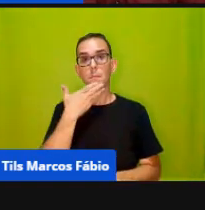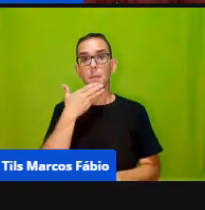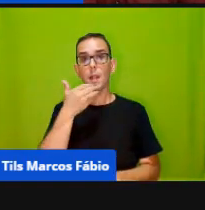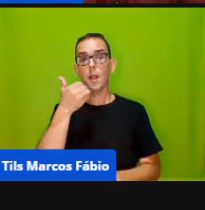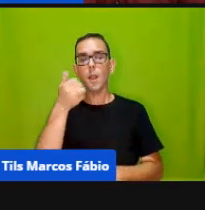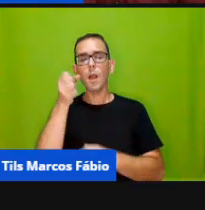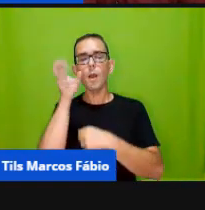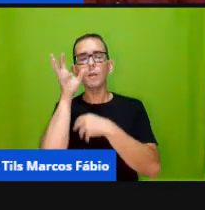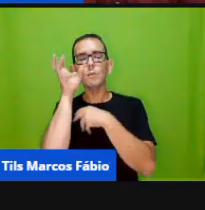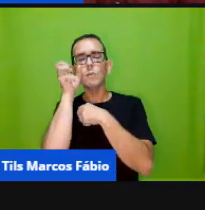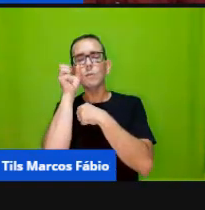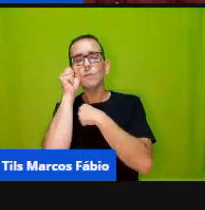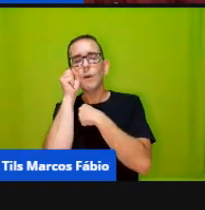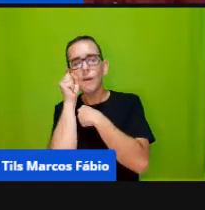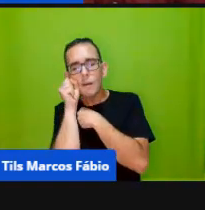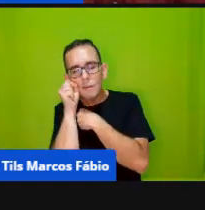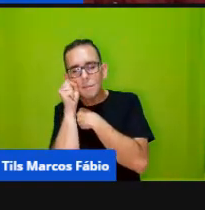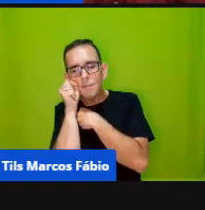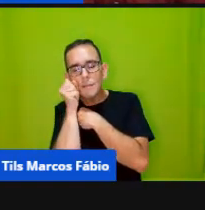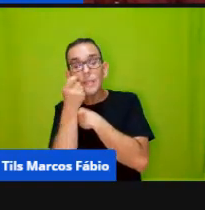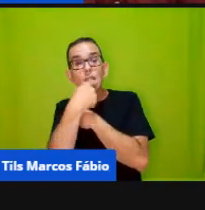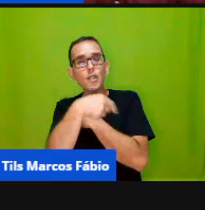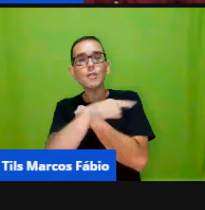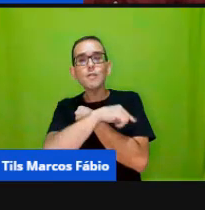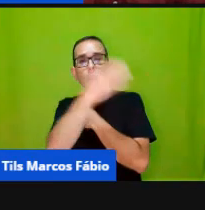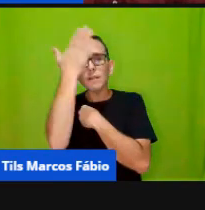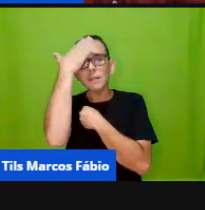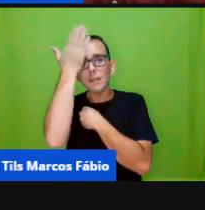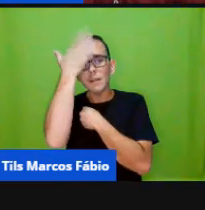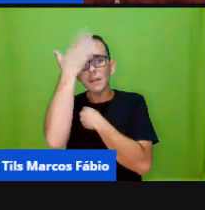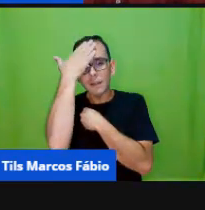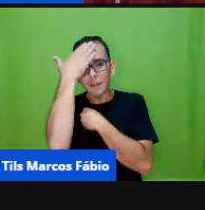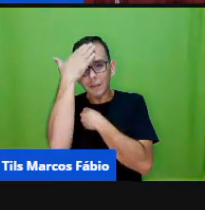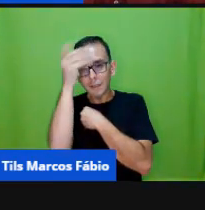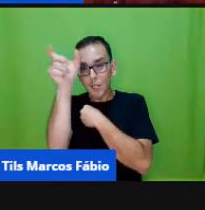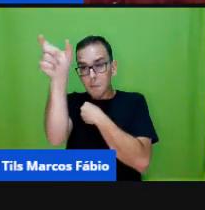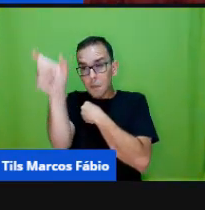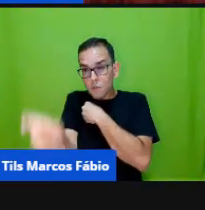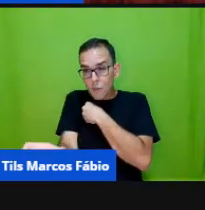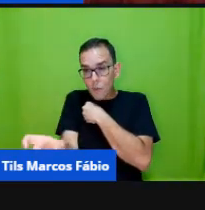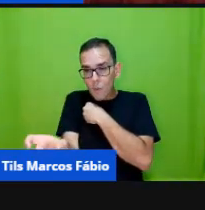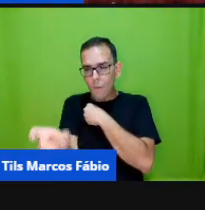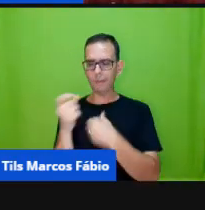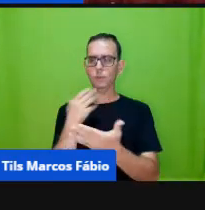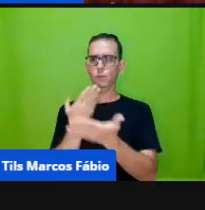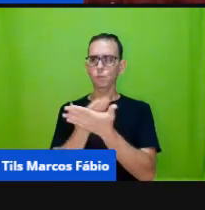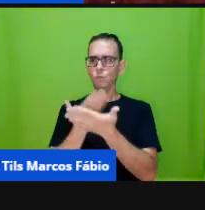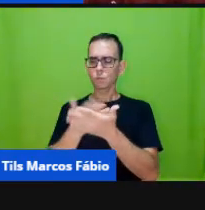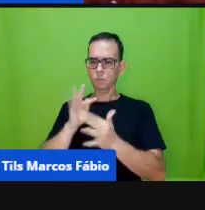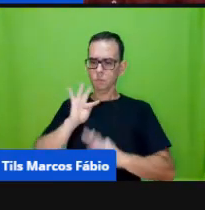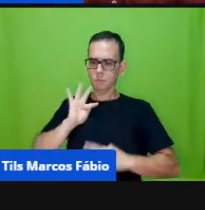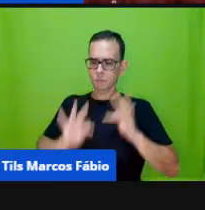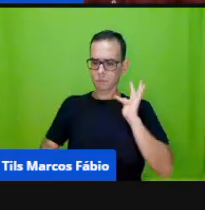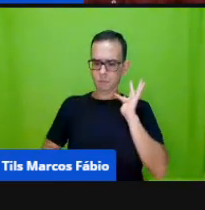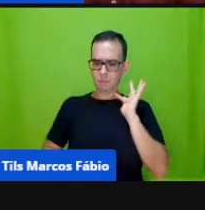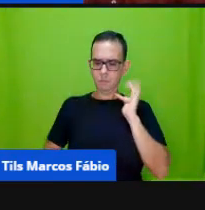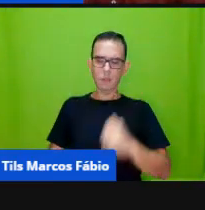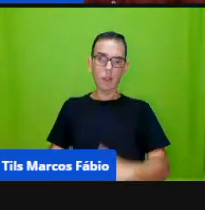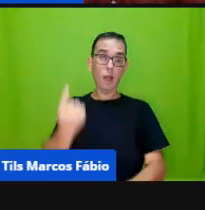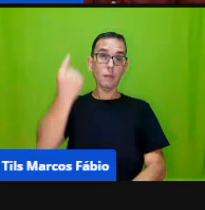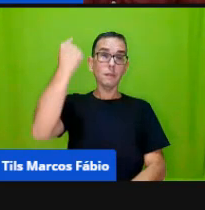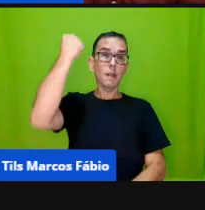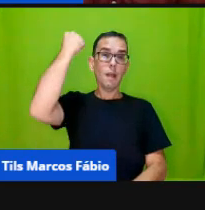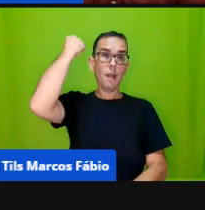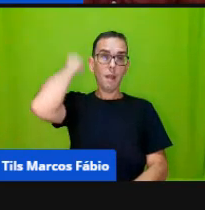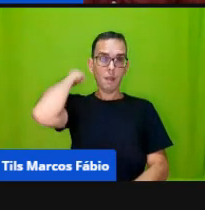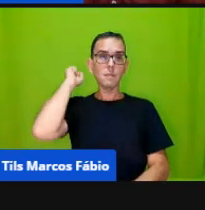sono e a gente sabe que o ser humano, né, naquelas aulas de fisiologia lá atrás, que o